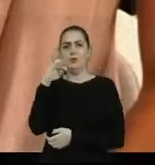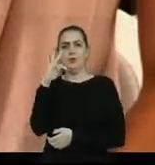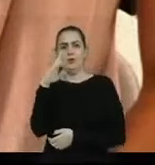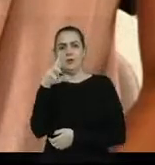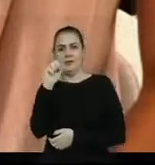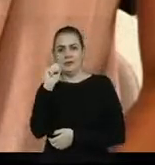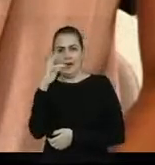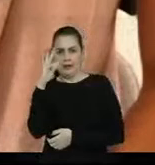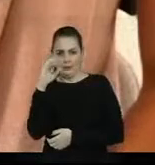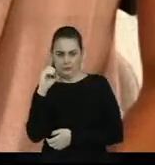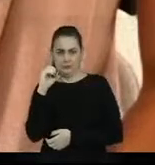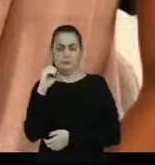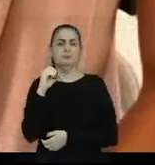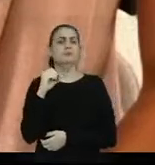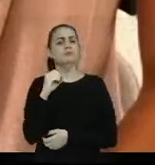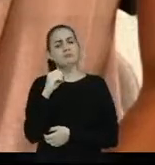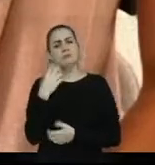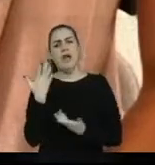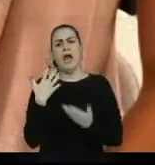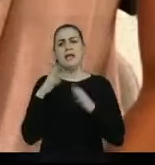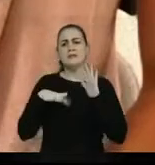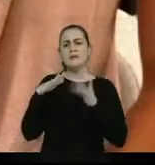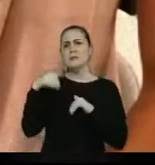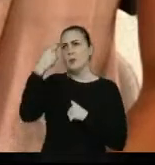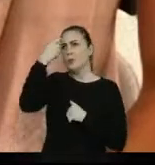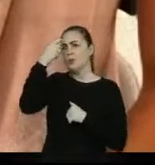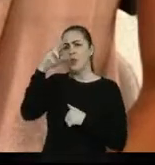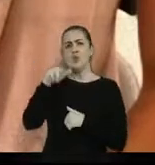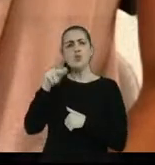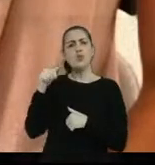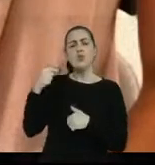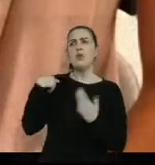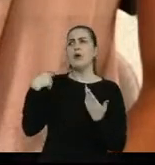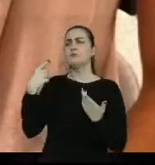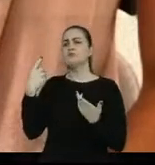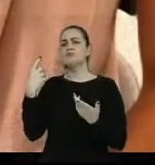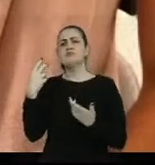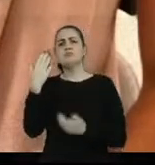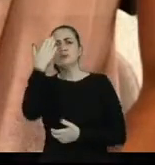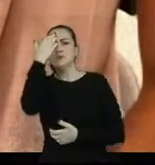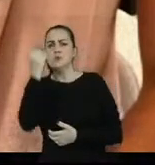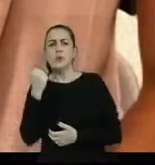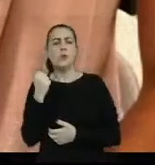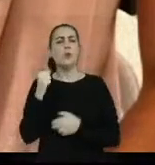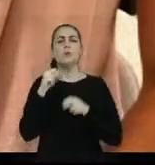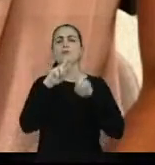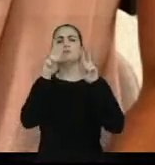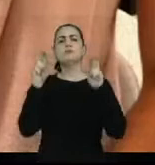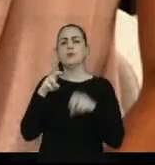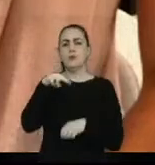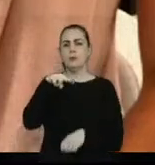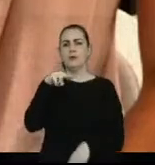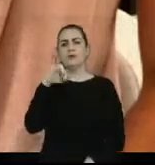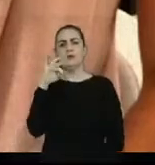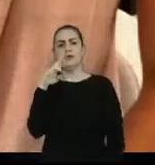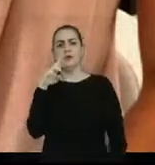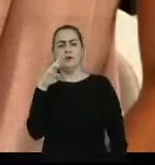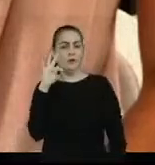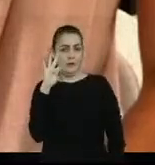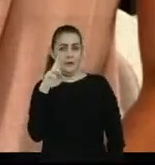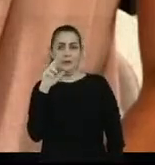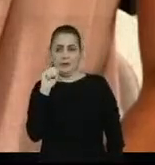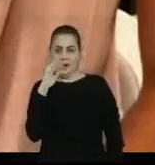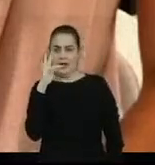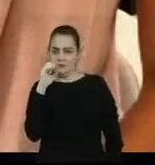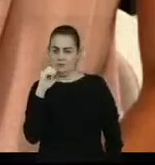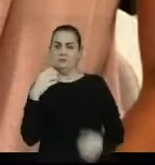e para a performance esportiva e que possa pegar essas receitinhas aqui para vocês, tá? Então, esse suco vermelho com laranja, que é uma forma fácil, como eu